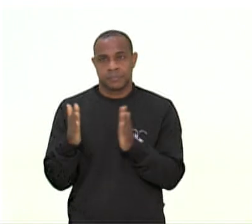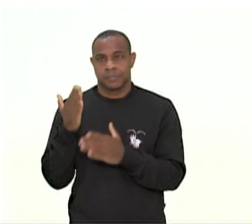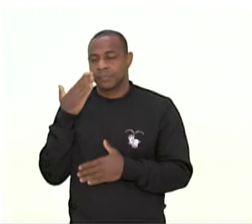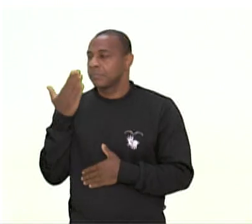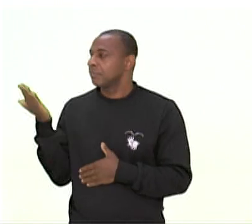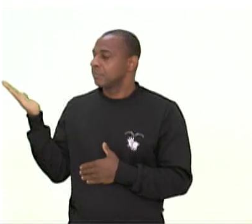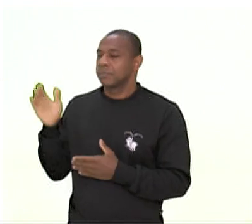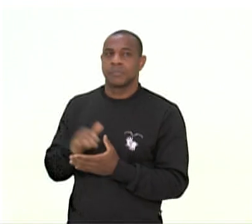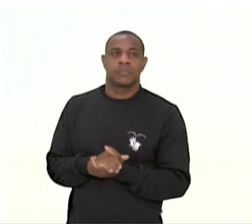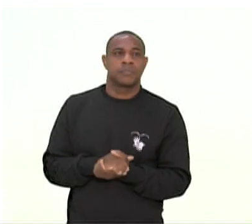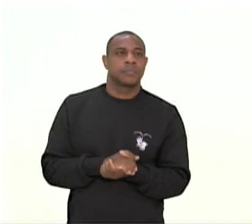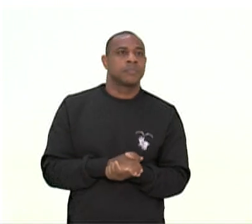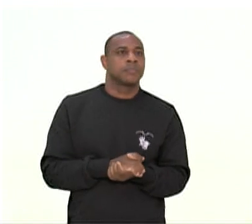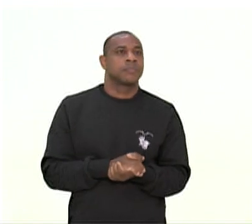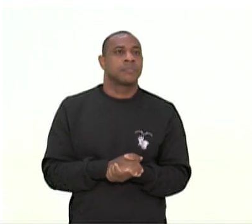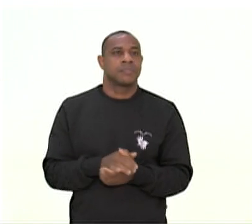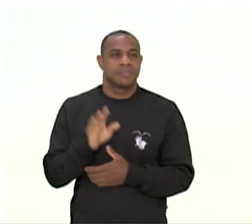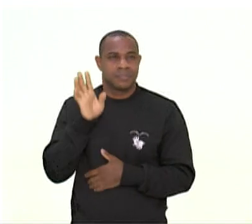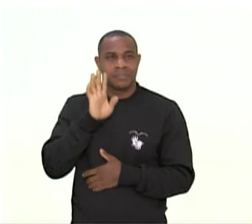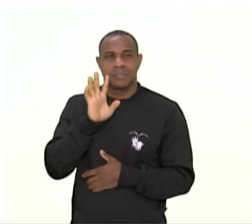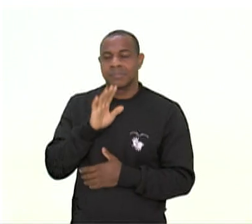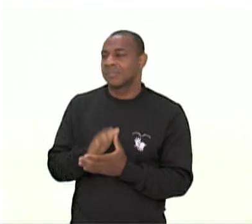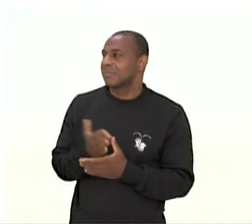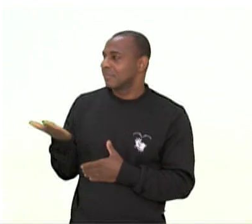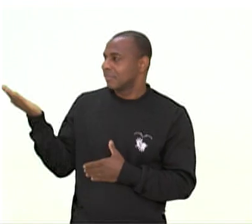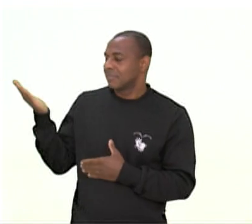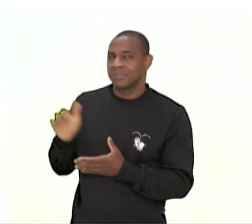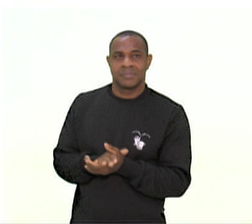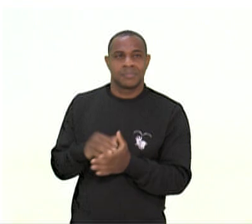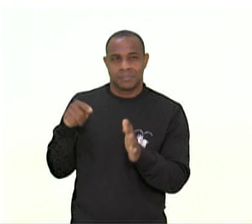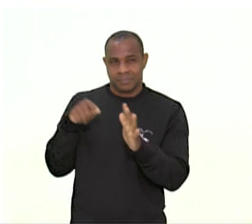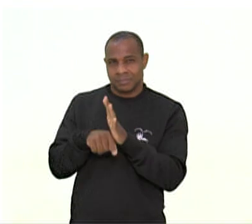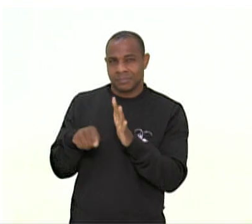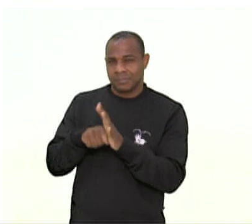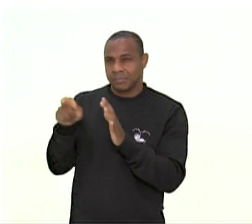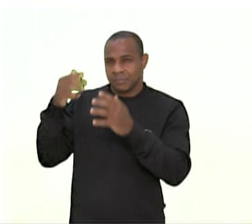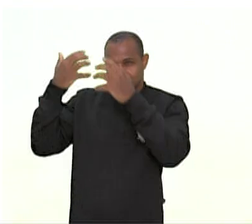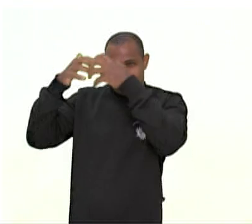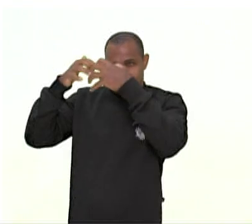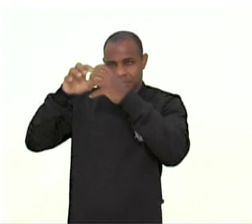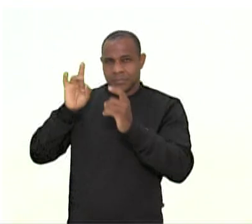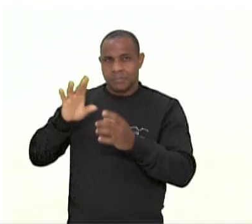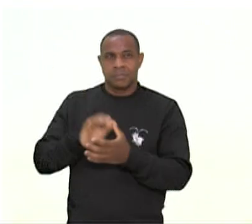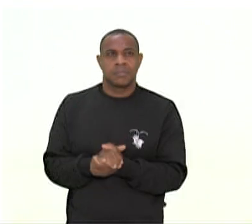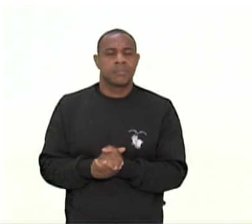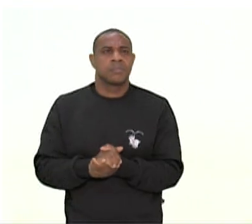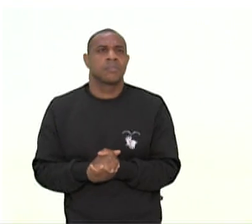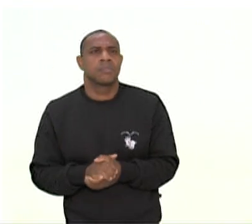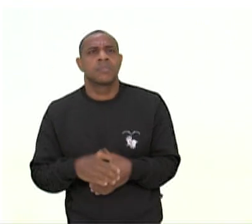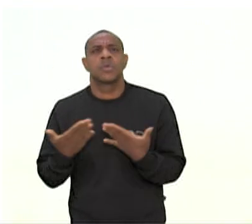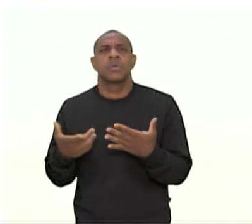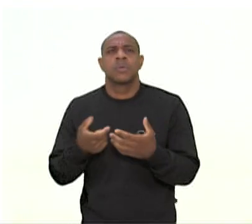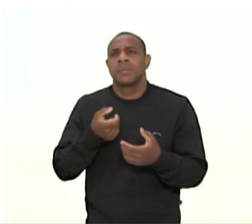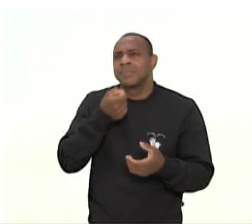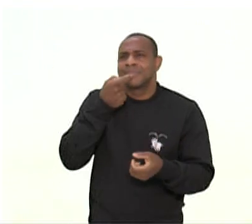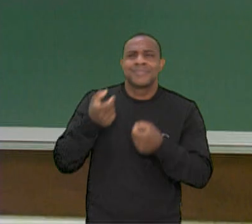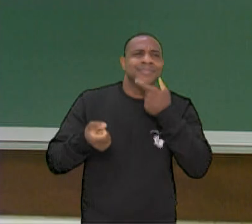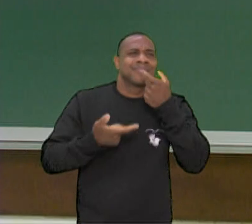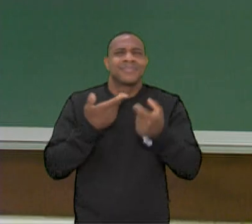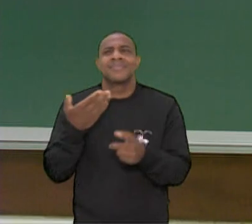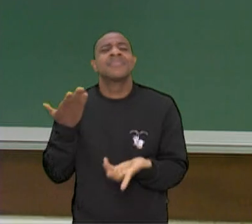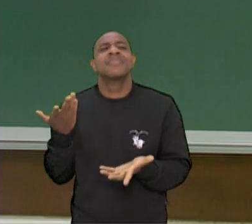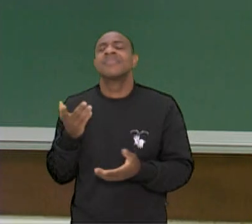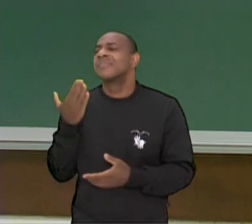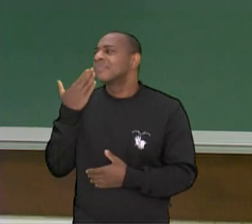aqui é bem legal. Interpretando, uma pergunta aí só para você refletir, né? Qual que é a crítica que você consegue perceber nessa